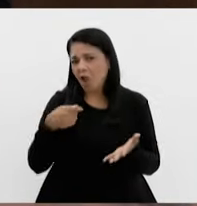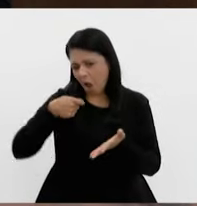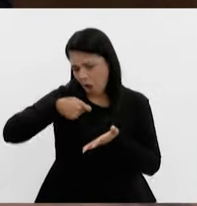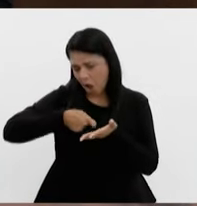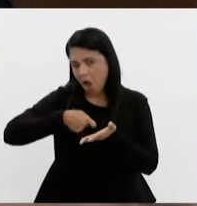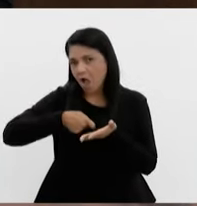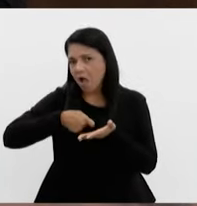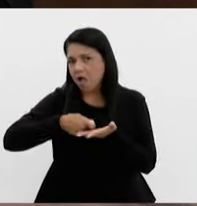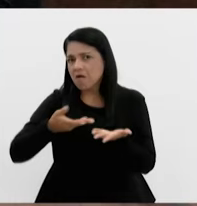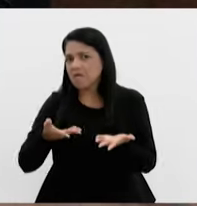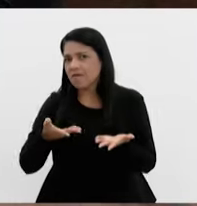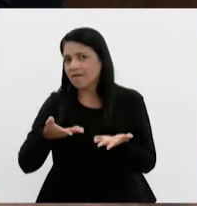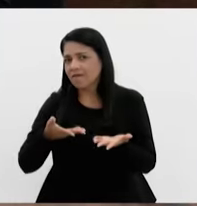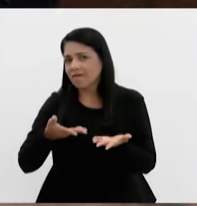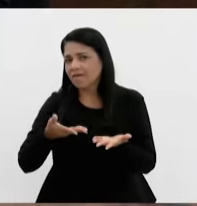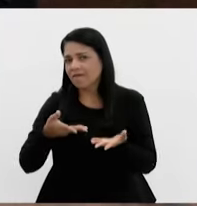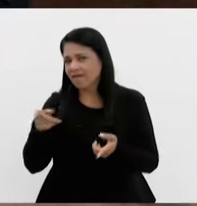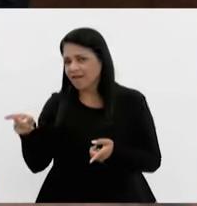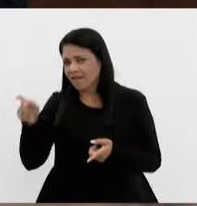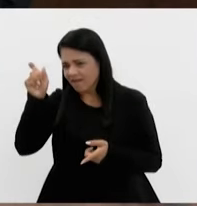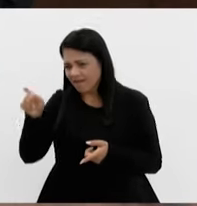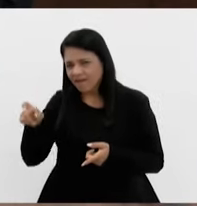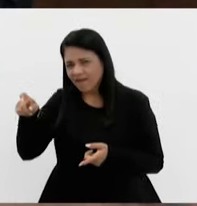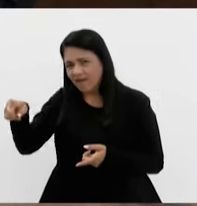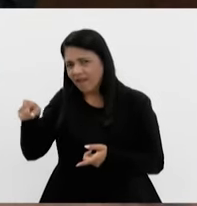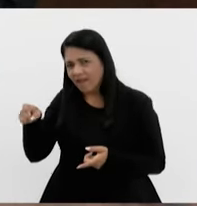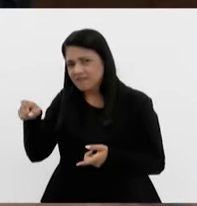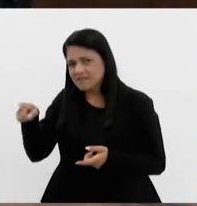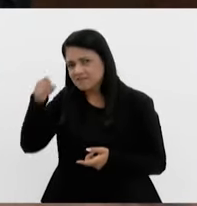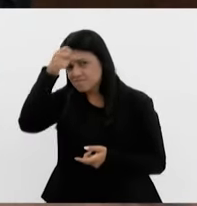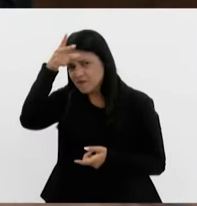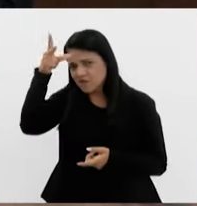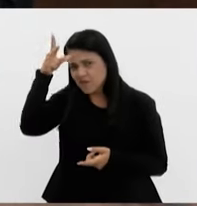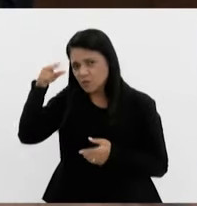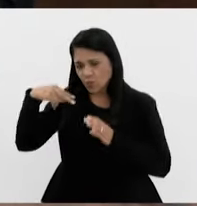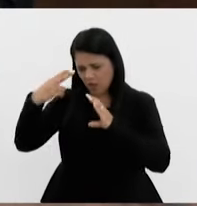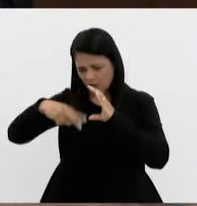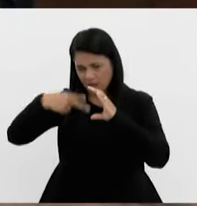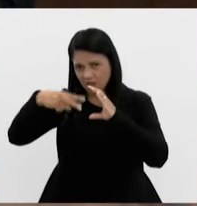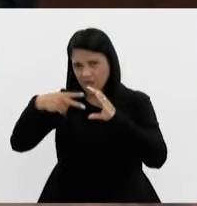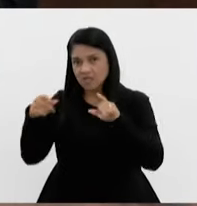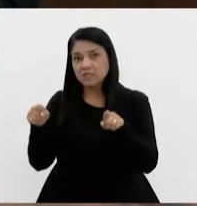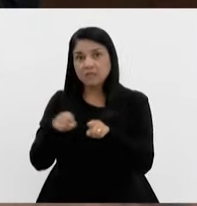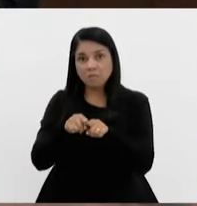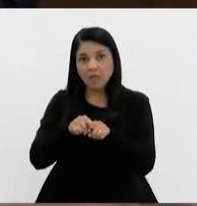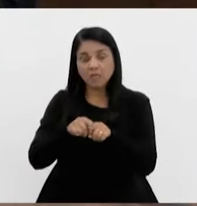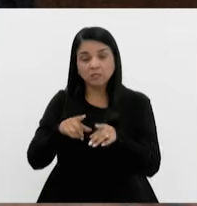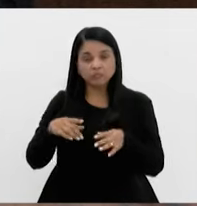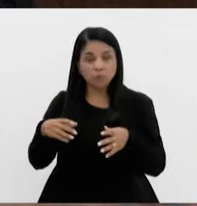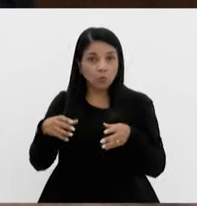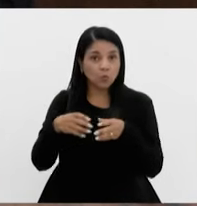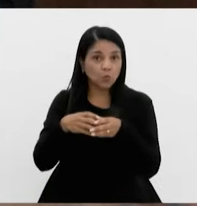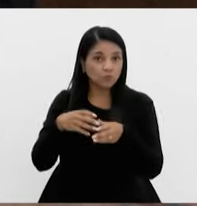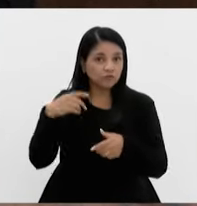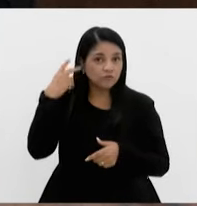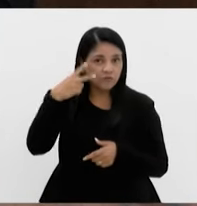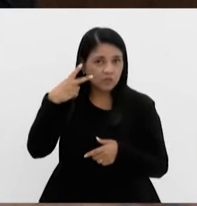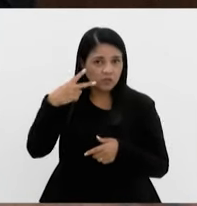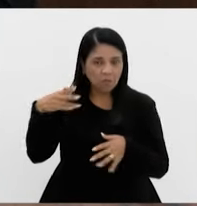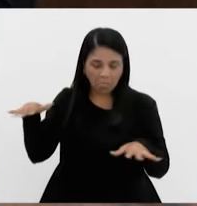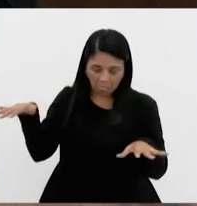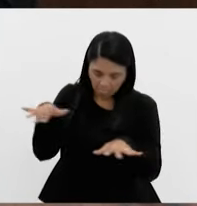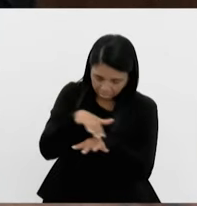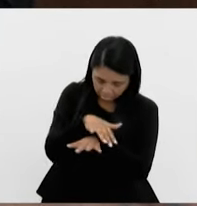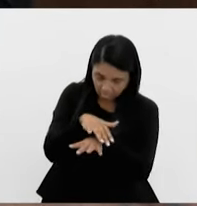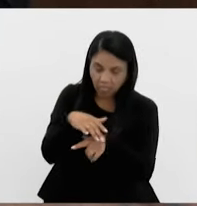obrigação que ele fez com a Câmara Municipal de Niterói e os vereadores subservientes